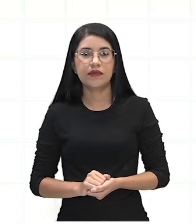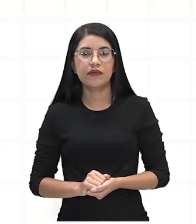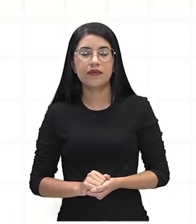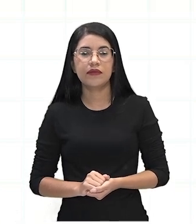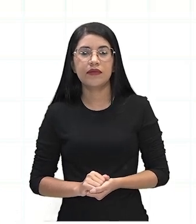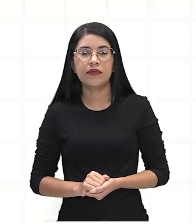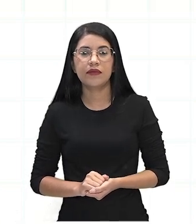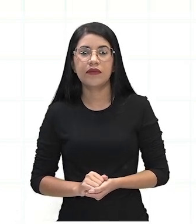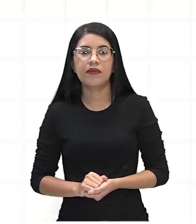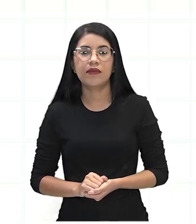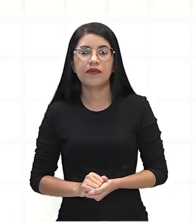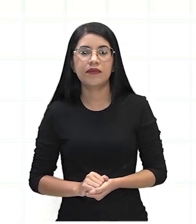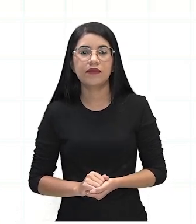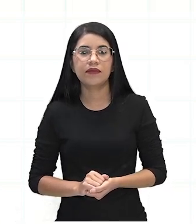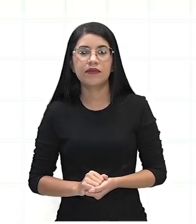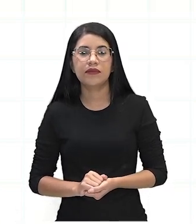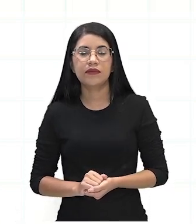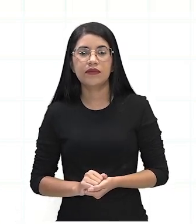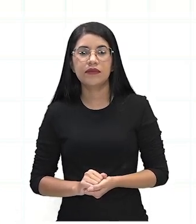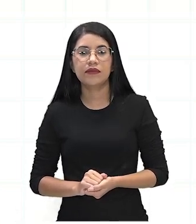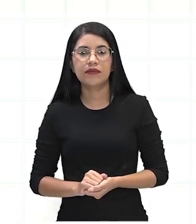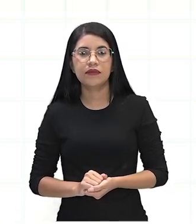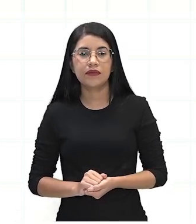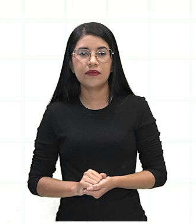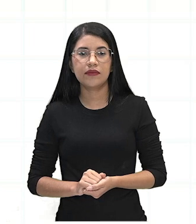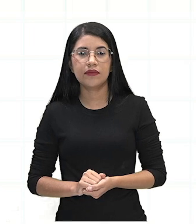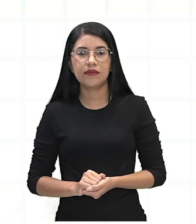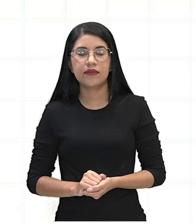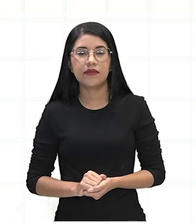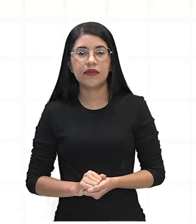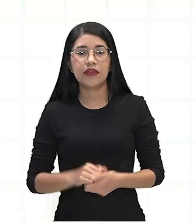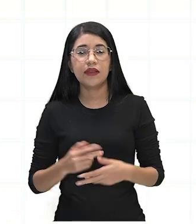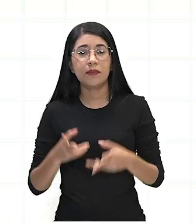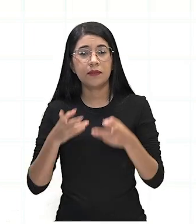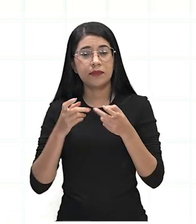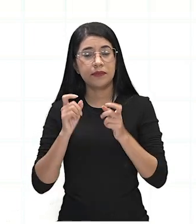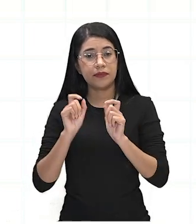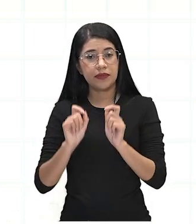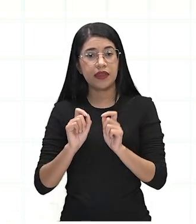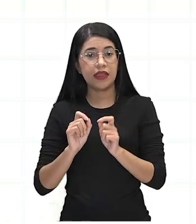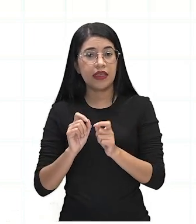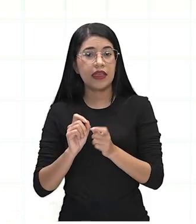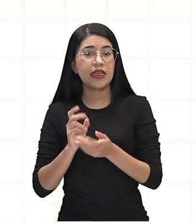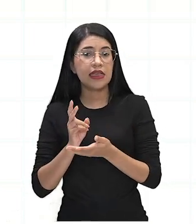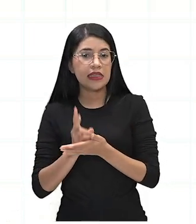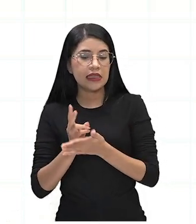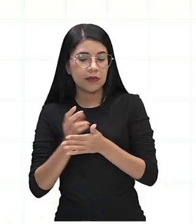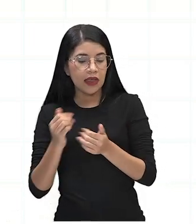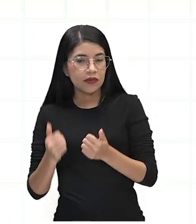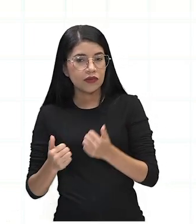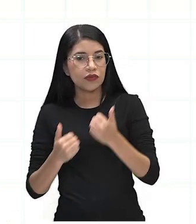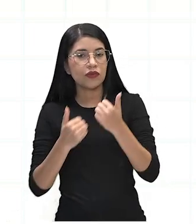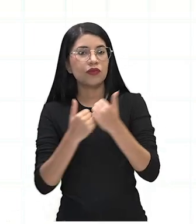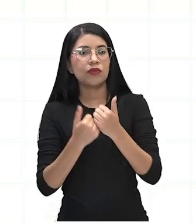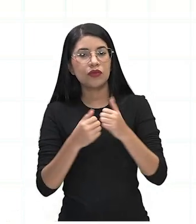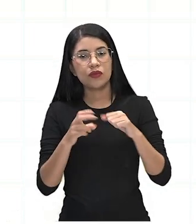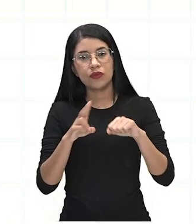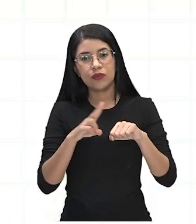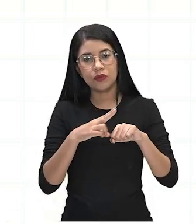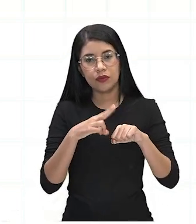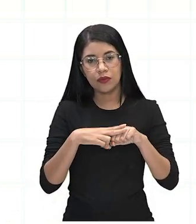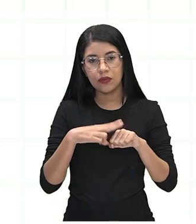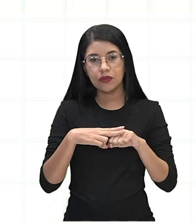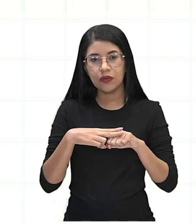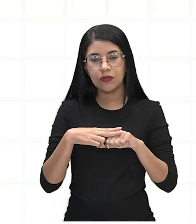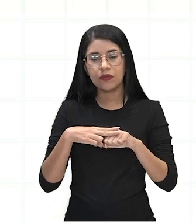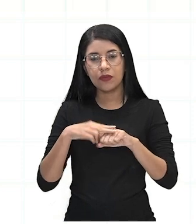é quente, alright? Percebam aqui que eu estou sempre fazendo a substituição dos pronomes, tá?